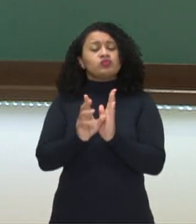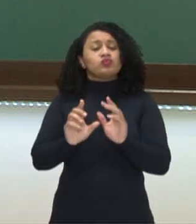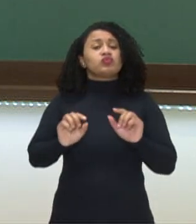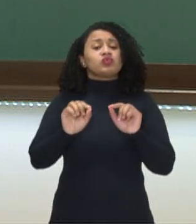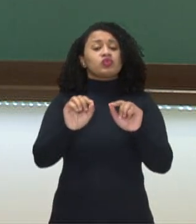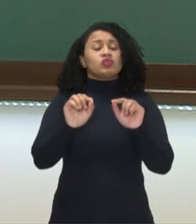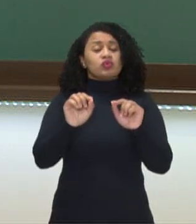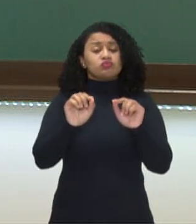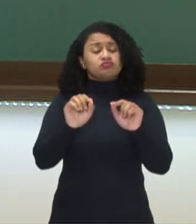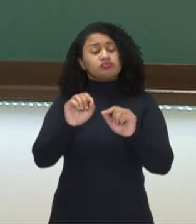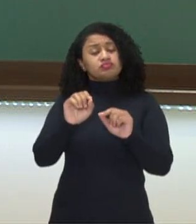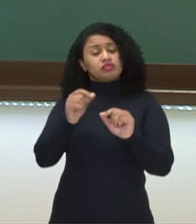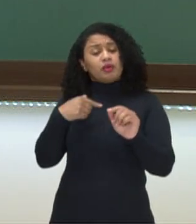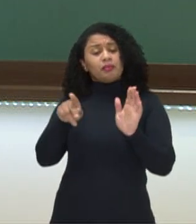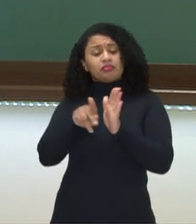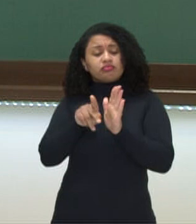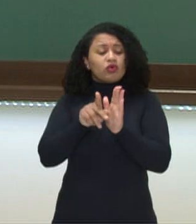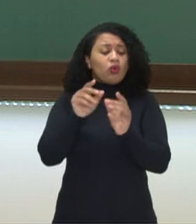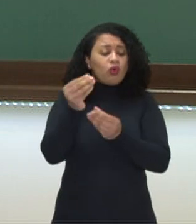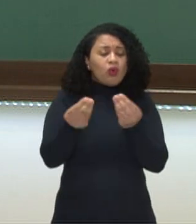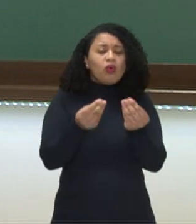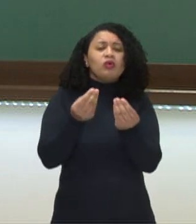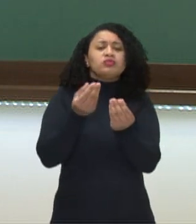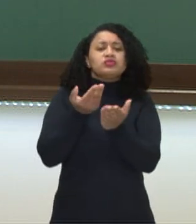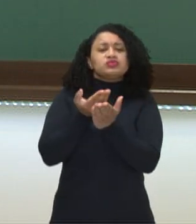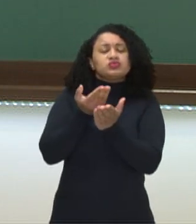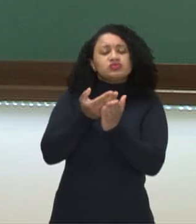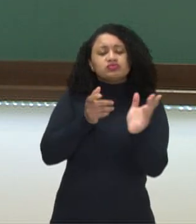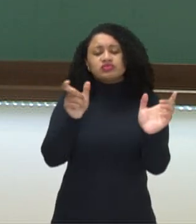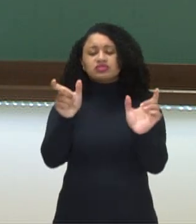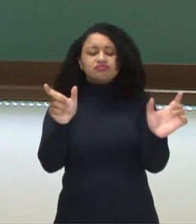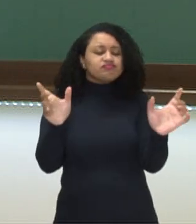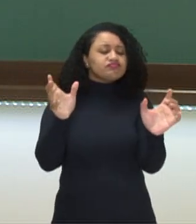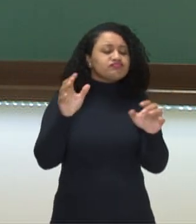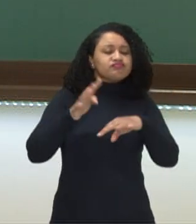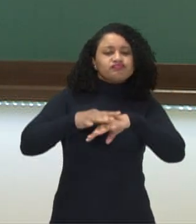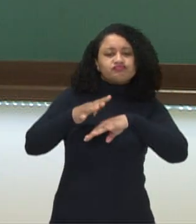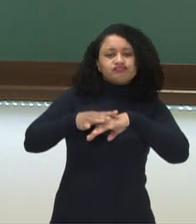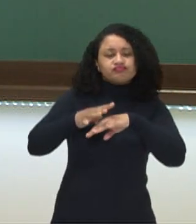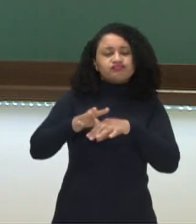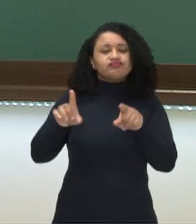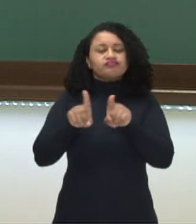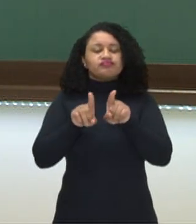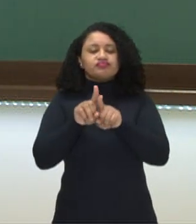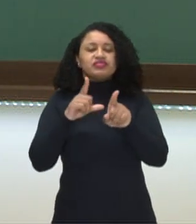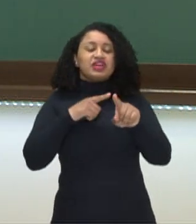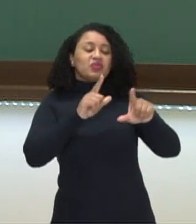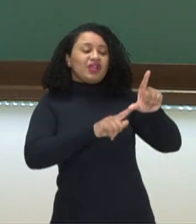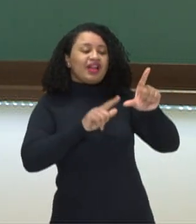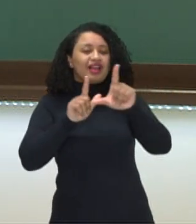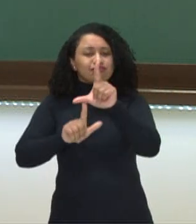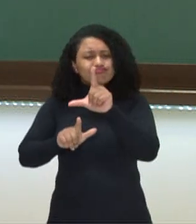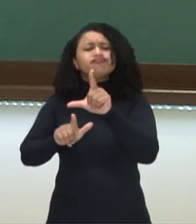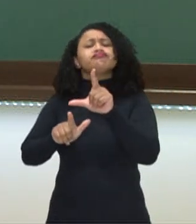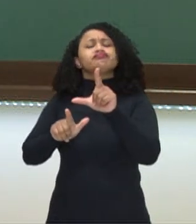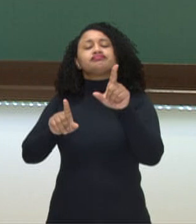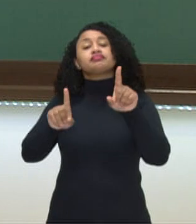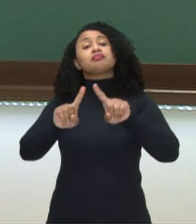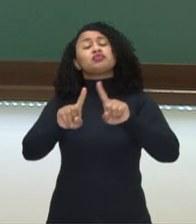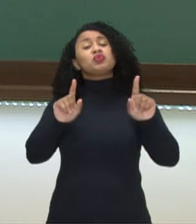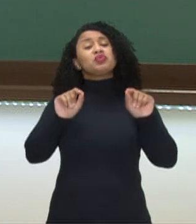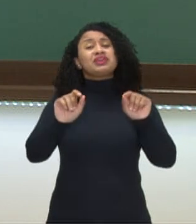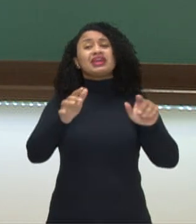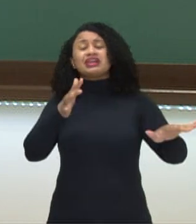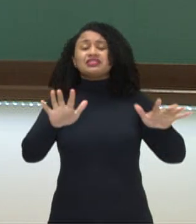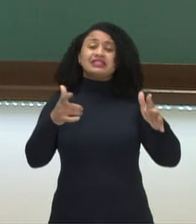a álgebra na matemática, o estudo das operações matemáticas envolvendo letras, aquilo que por vezes